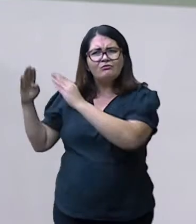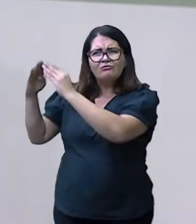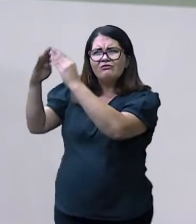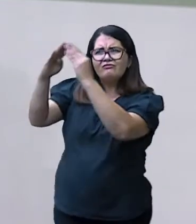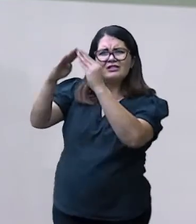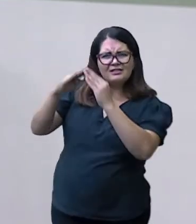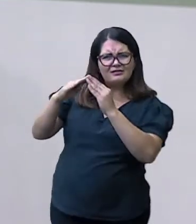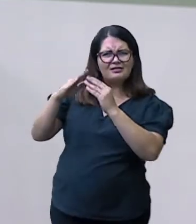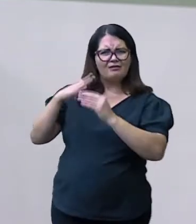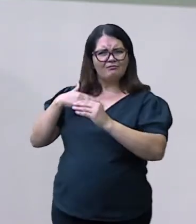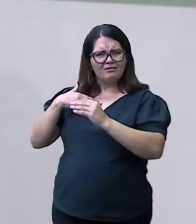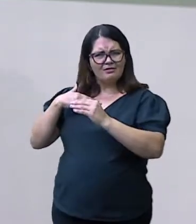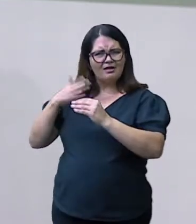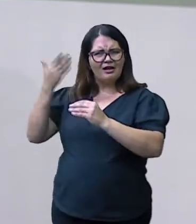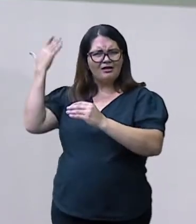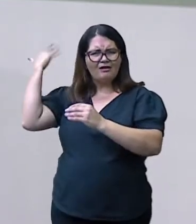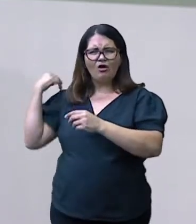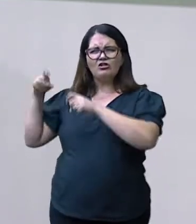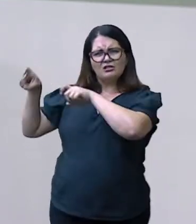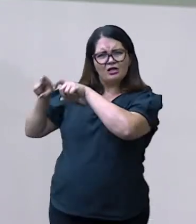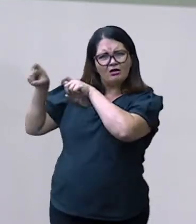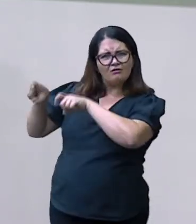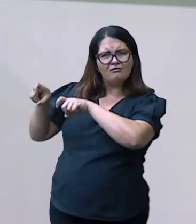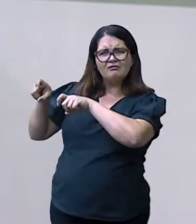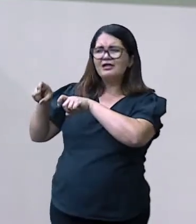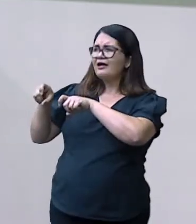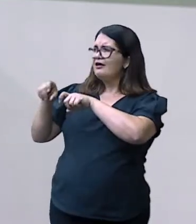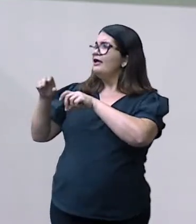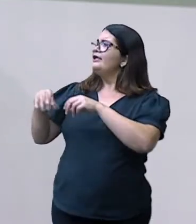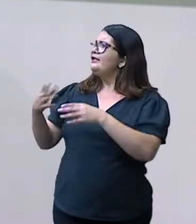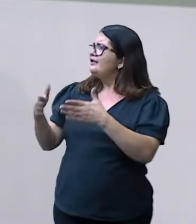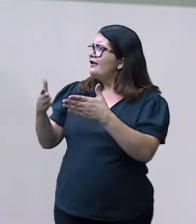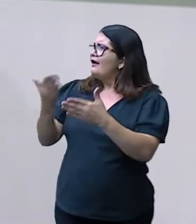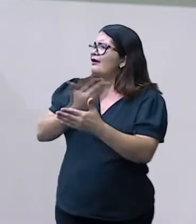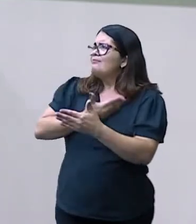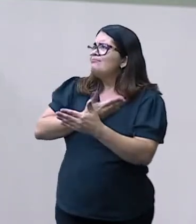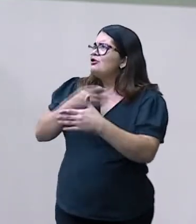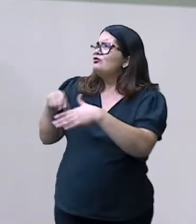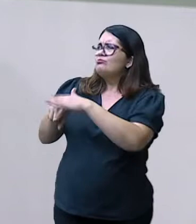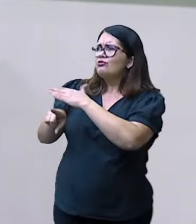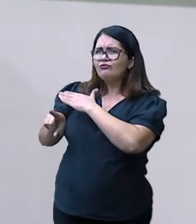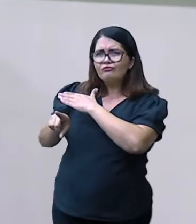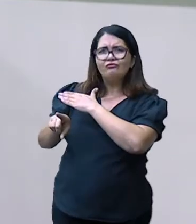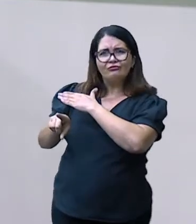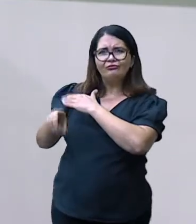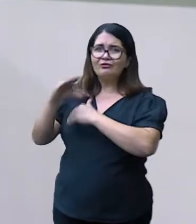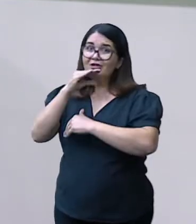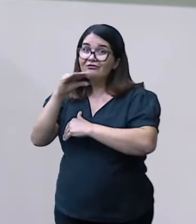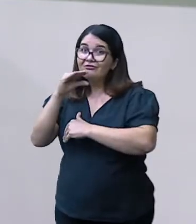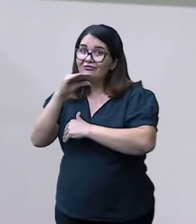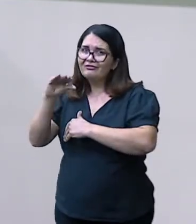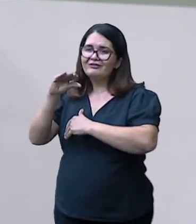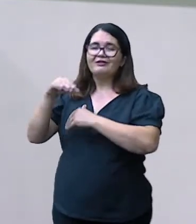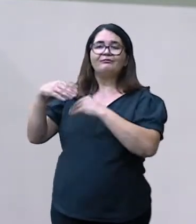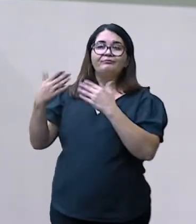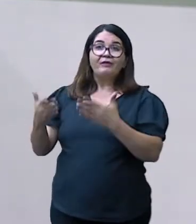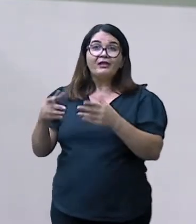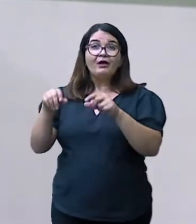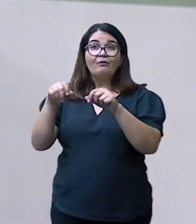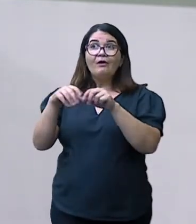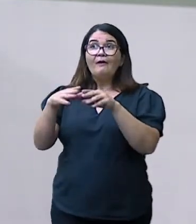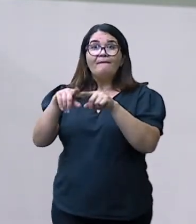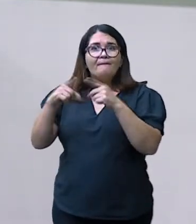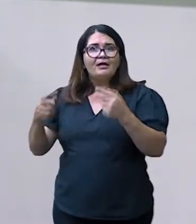era muito amigo do Carlos. Então, como artista plástica, antigamente, a gente precisava de